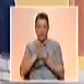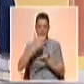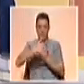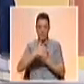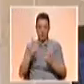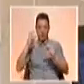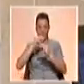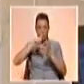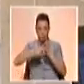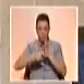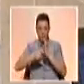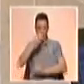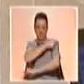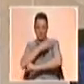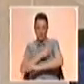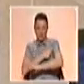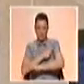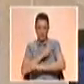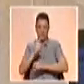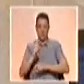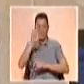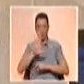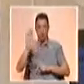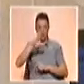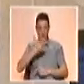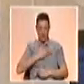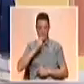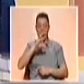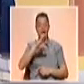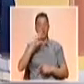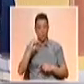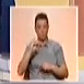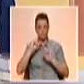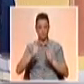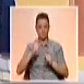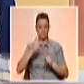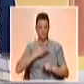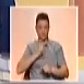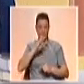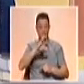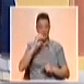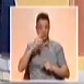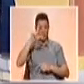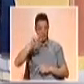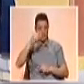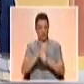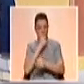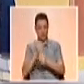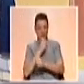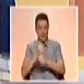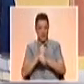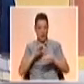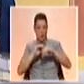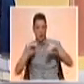Novas Iniciativas da Delegação Regional do Norte da DECO. A DECO tem trabalhado também esta questão, nomeadamente ao nível